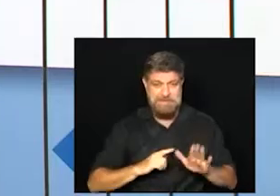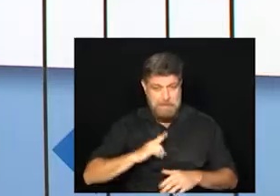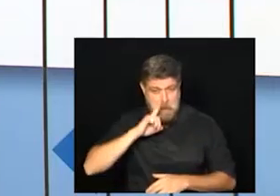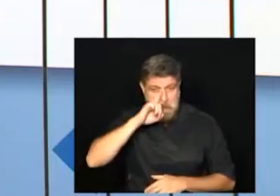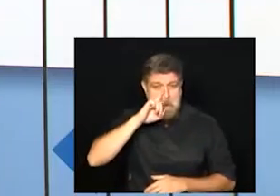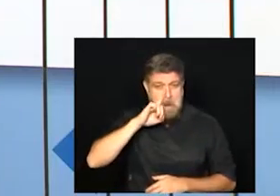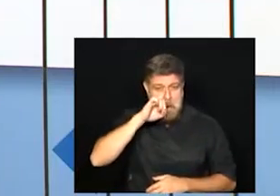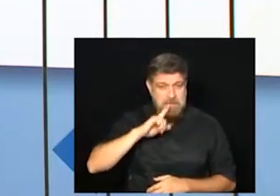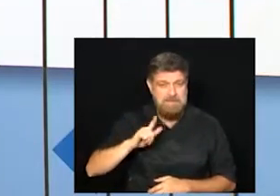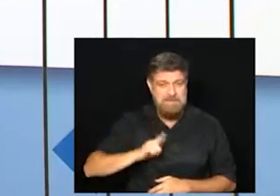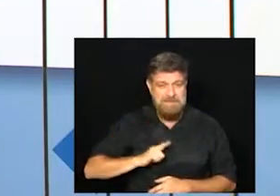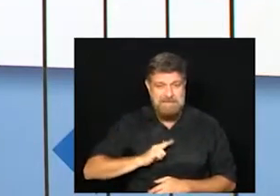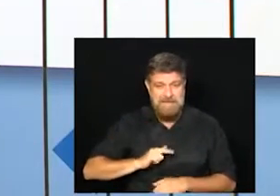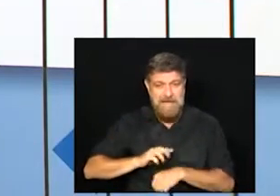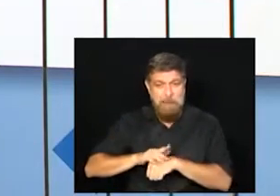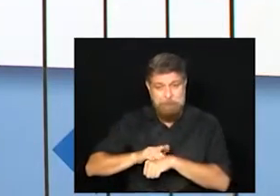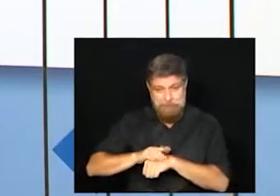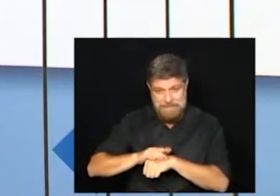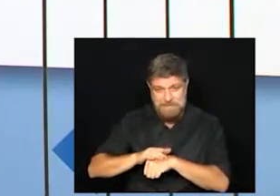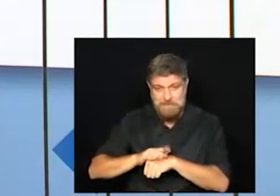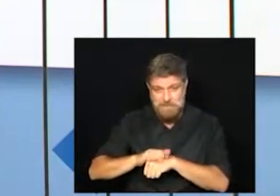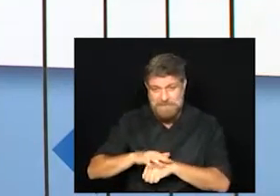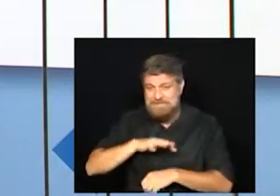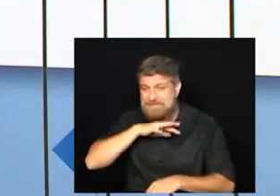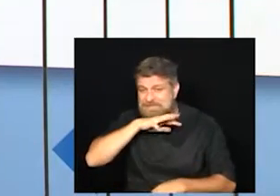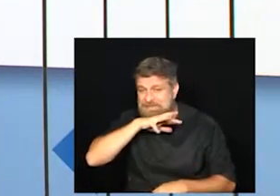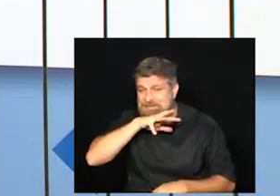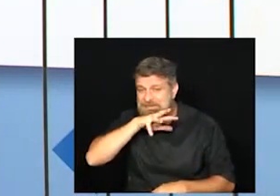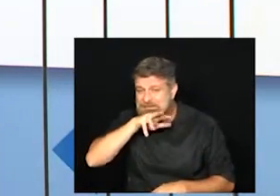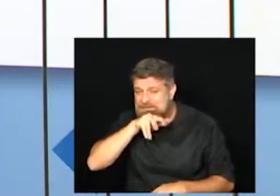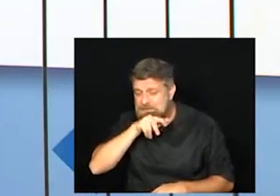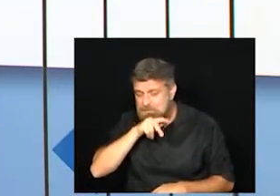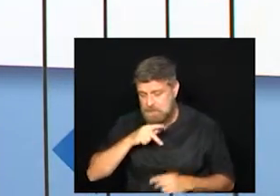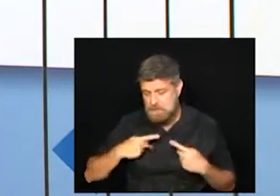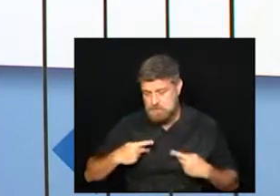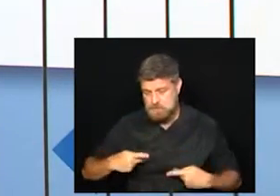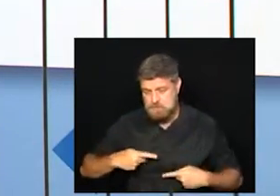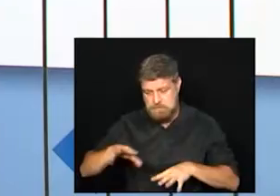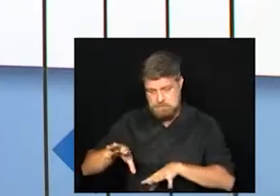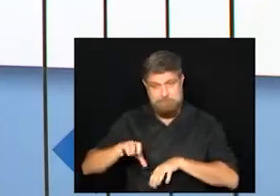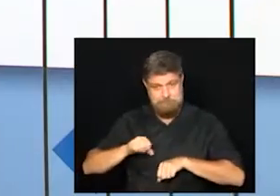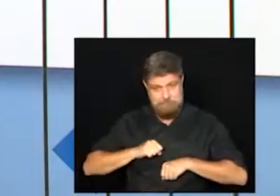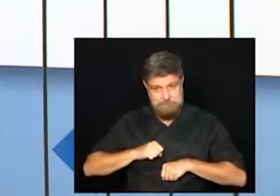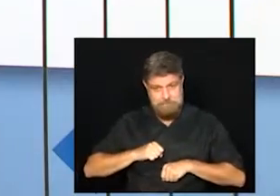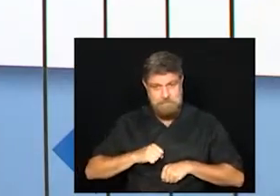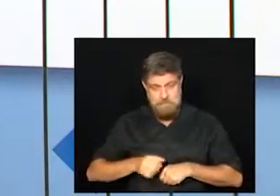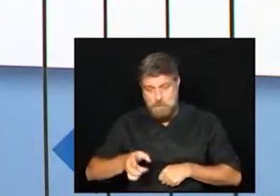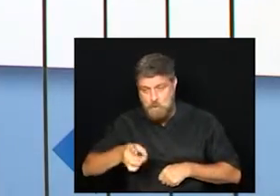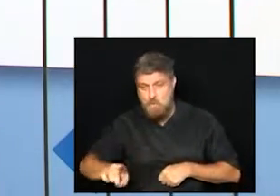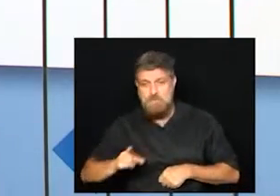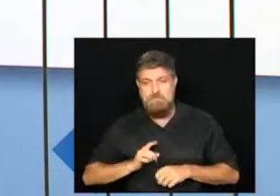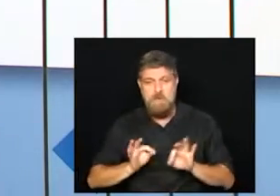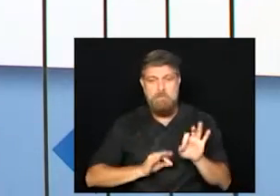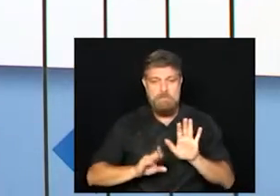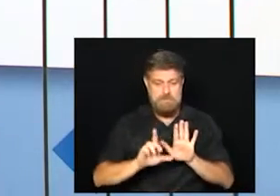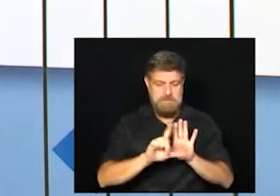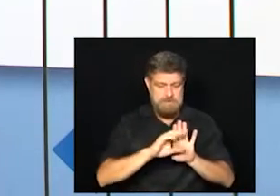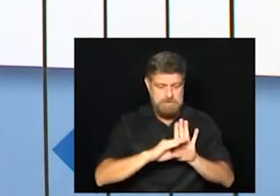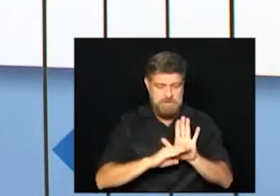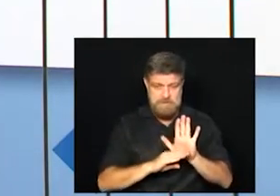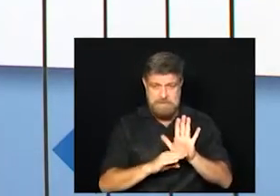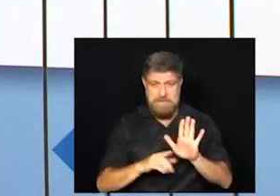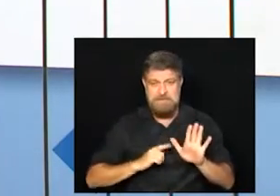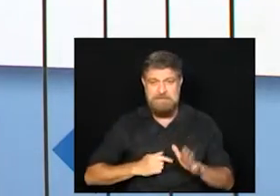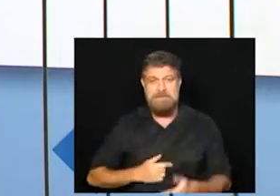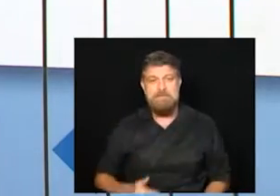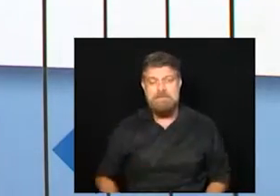da esporitricose em animais e humanos. E, por último, foi votado o PLO, que obriga a